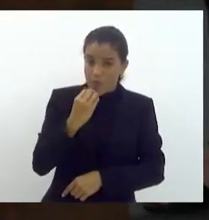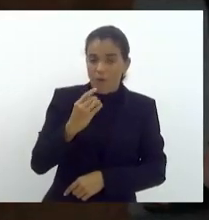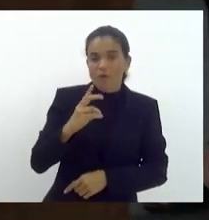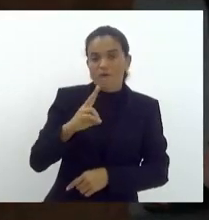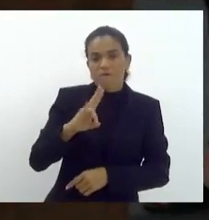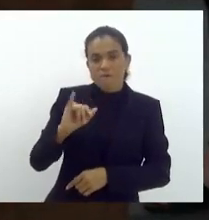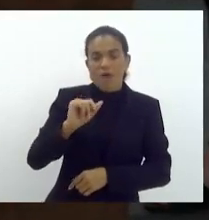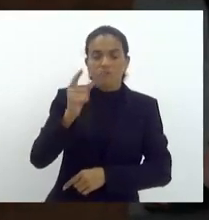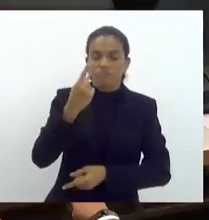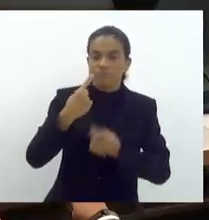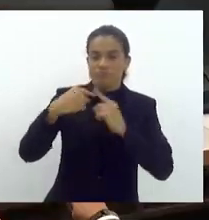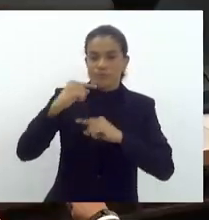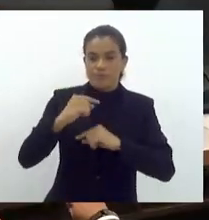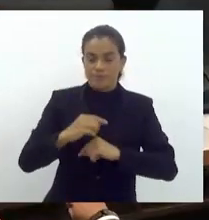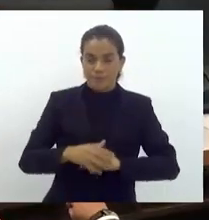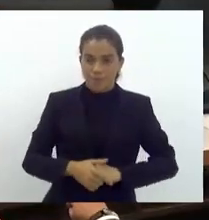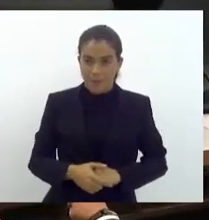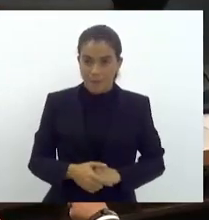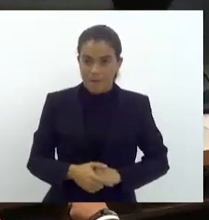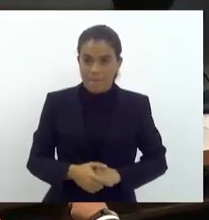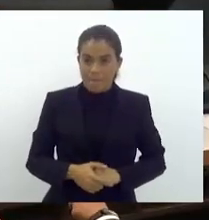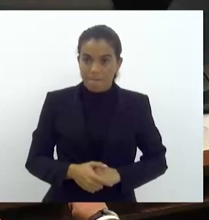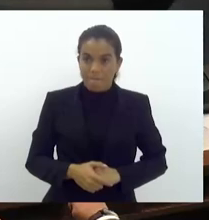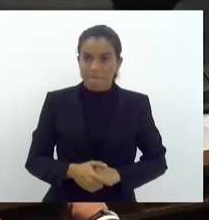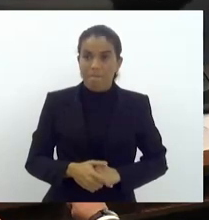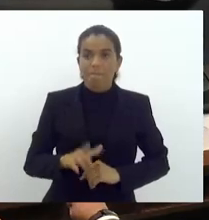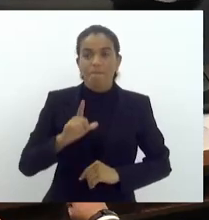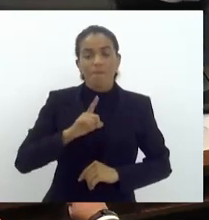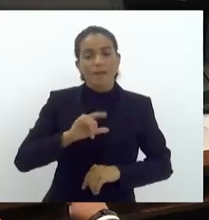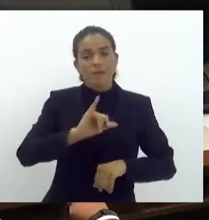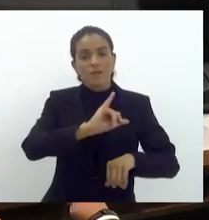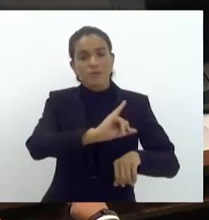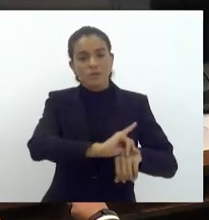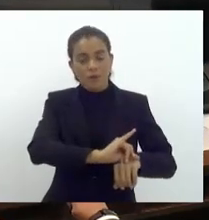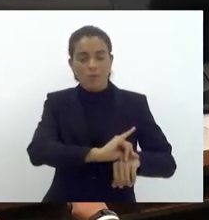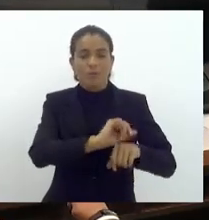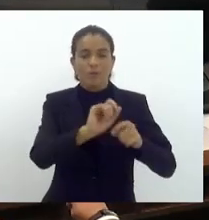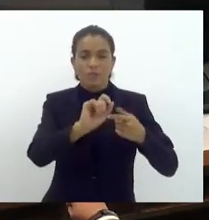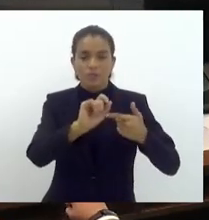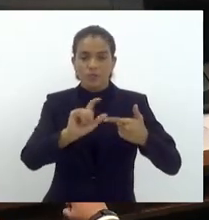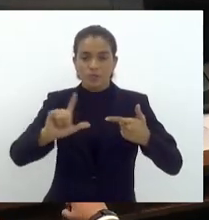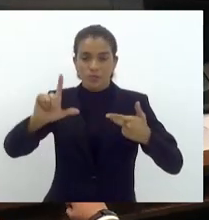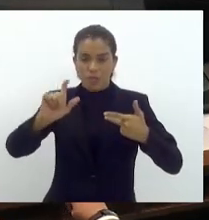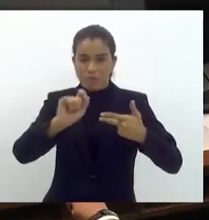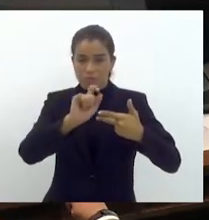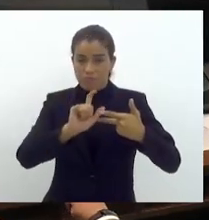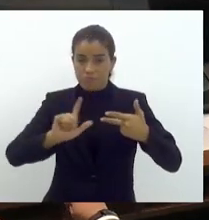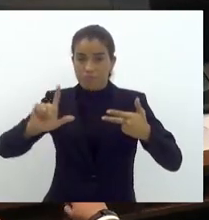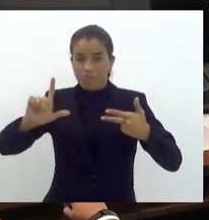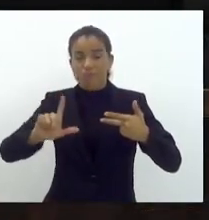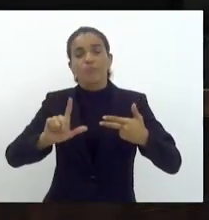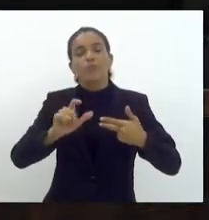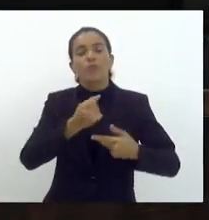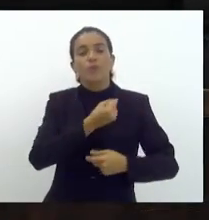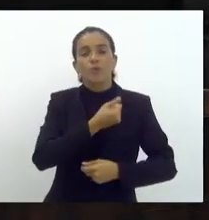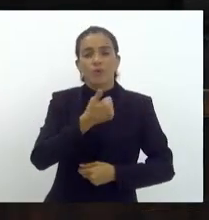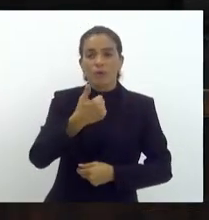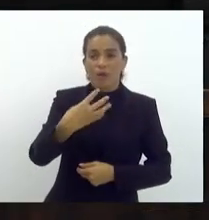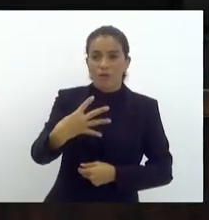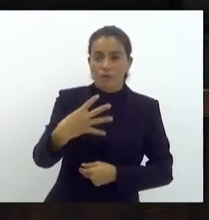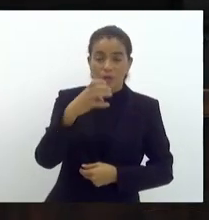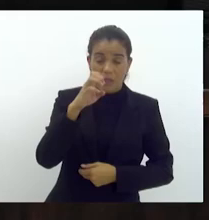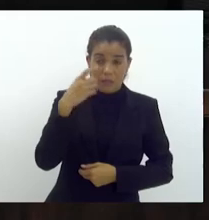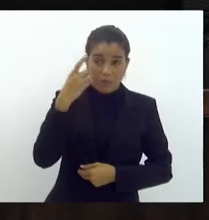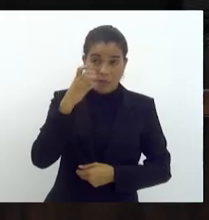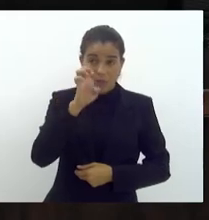a corre ção Muito obrigado a sobre a mesa requerimento destaque para aprovação da emenda modificativo número 14 Deputado da Érica